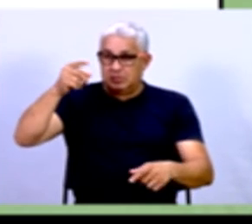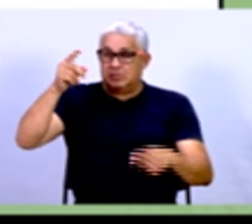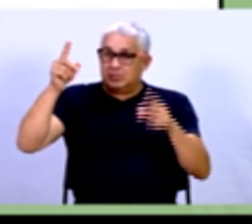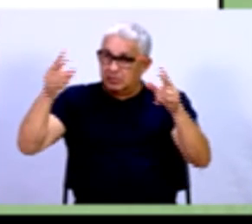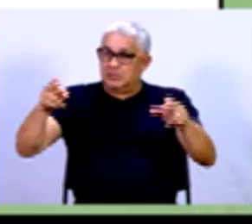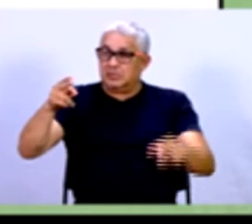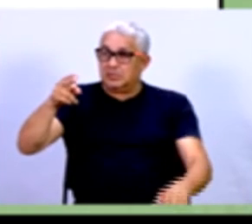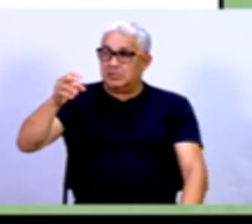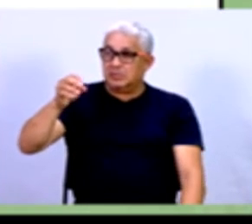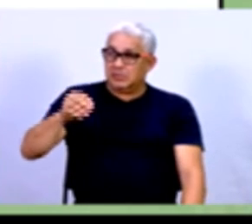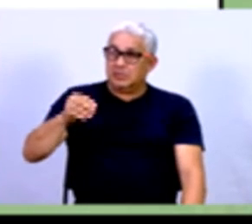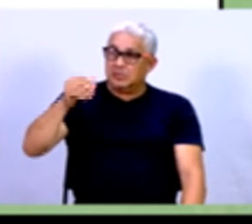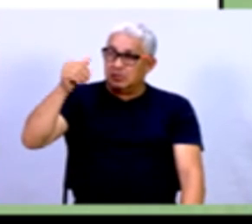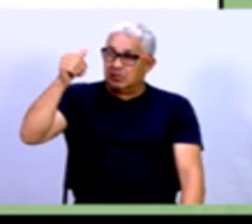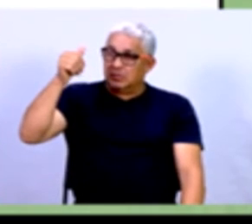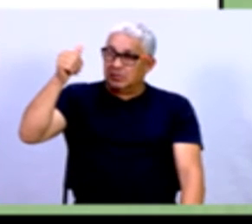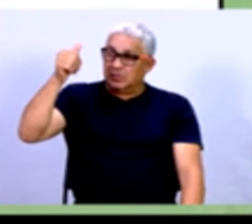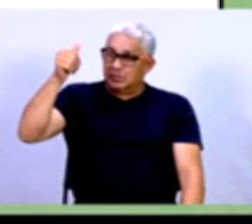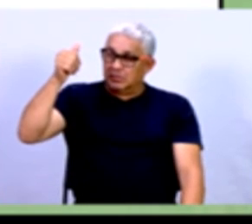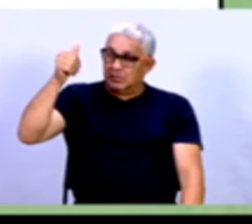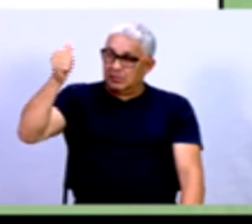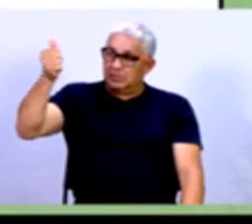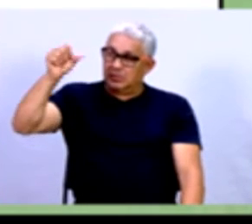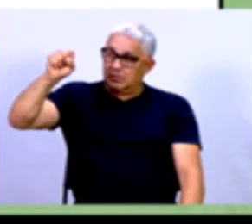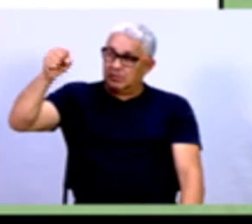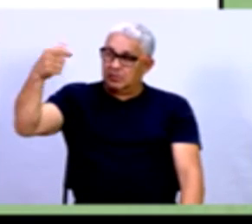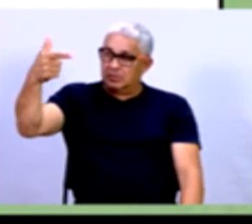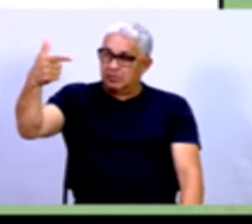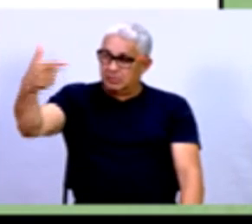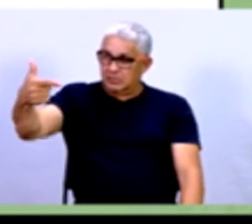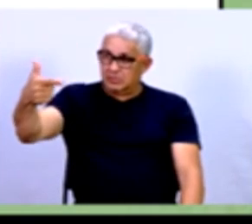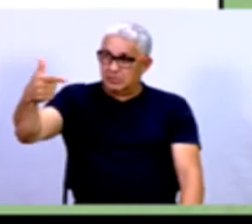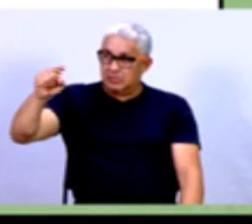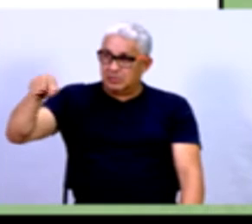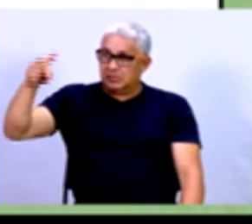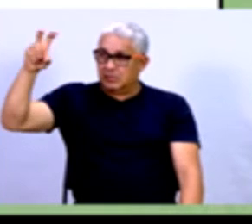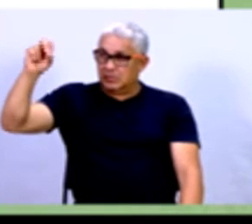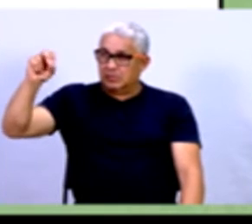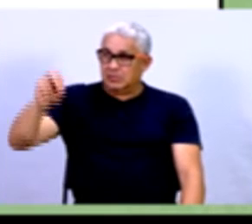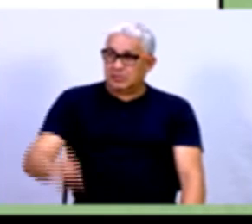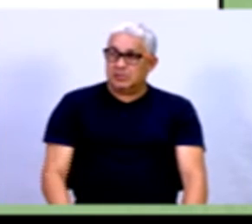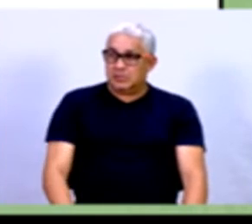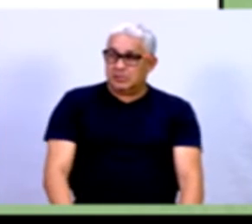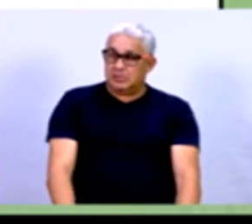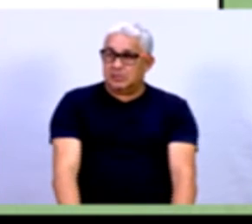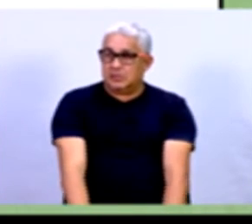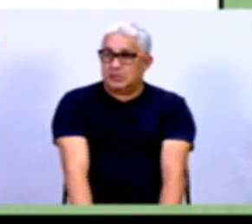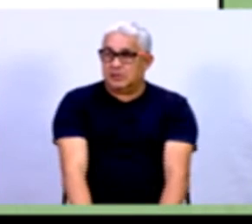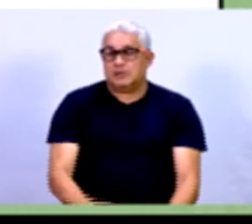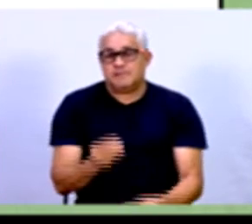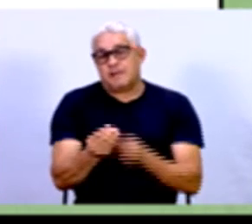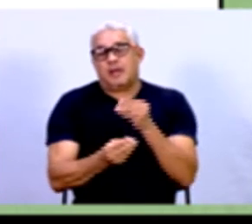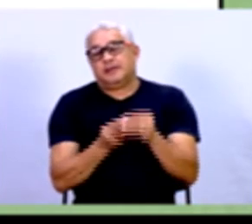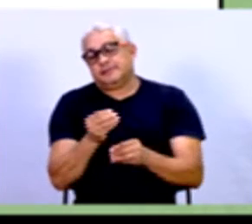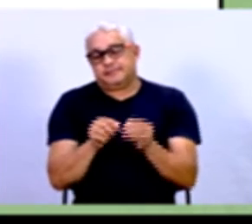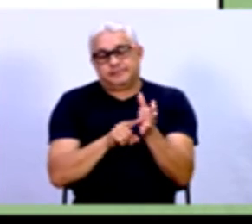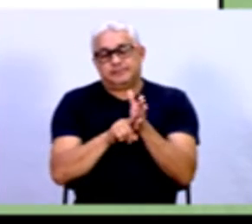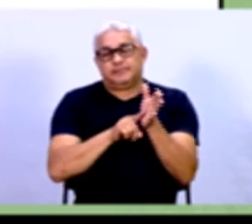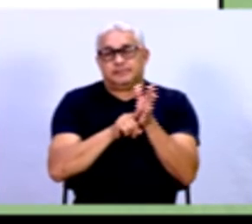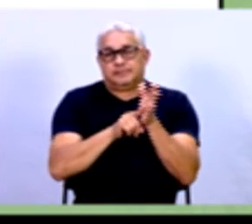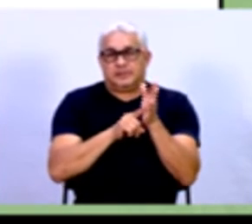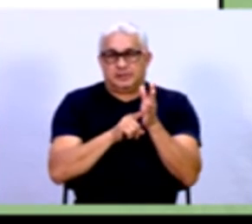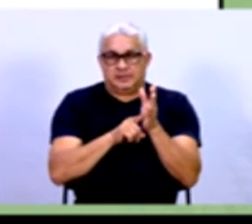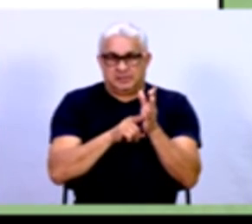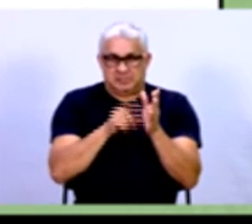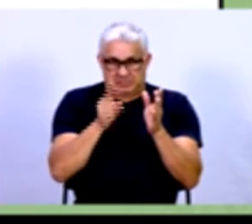a 182,50. Considerando que como a gente vai fazer uma pesquisa com meia pessoa?